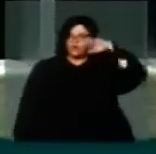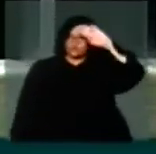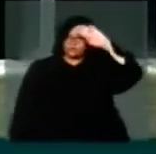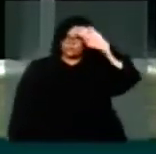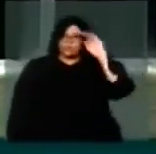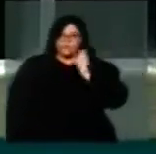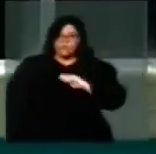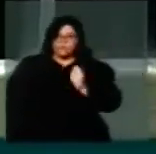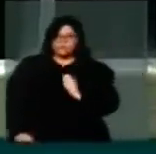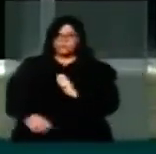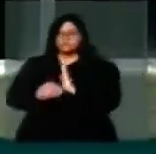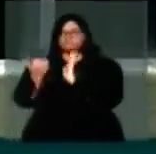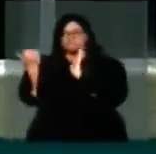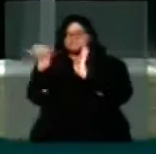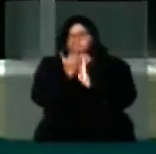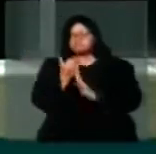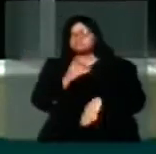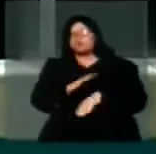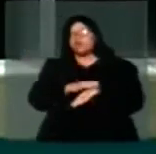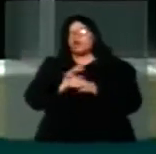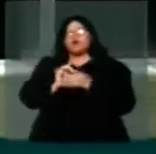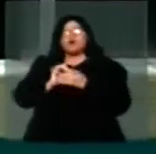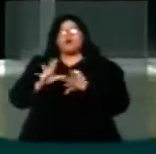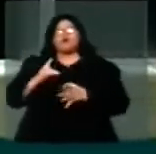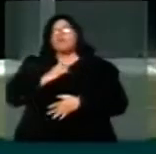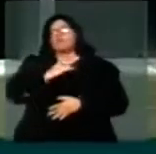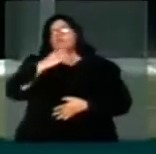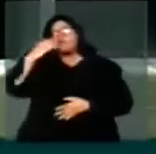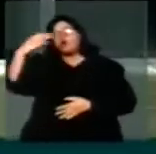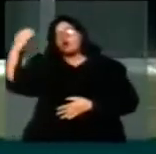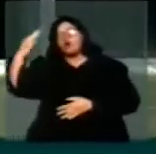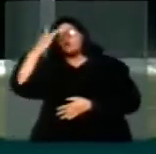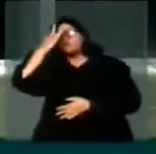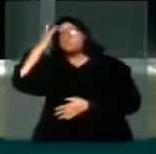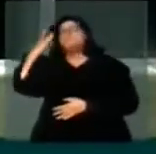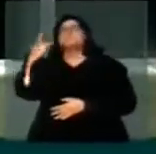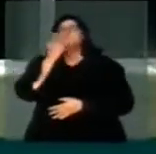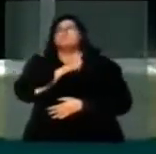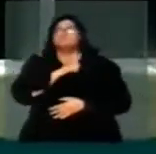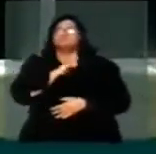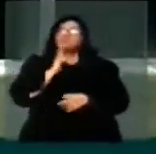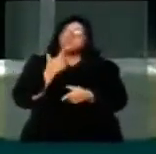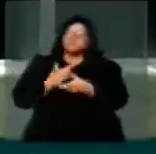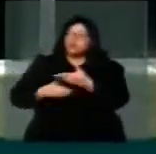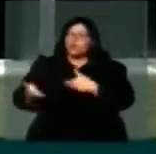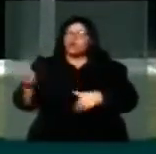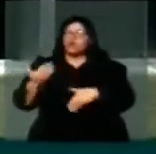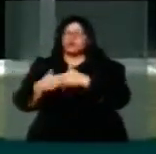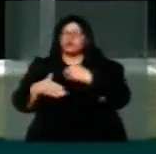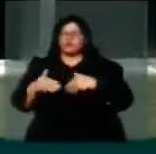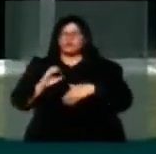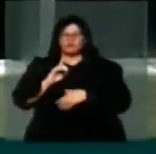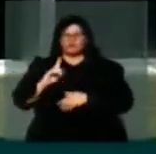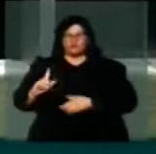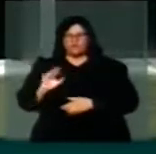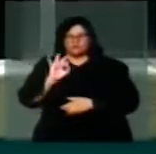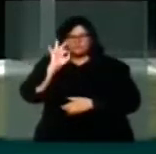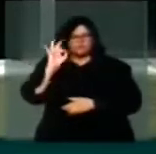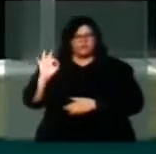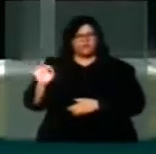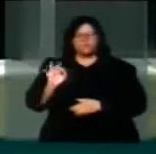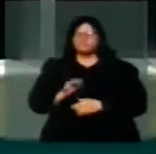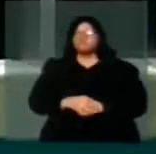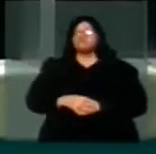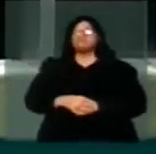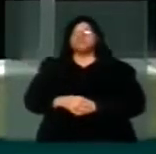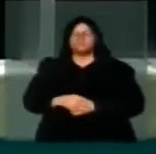autorização de viagens, maior volume de recursos, de troca e etc. Isso é um excelente sinal, é um